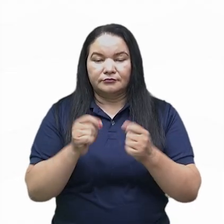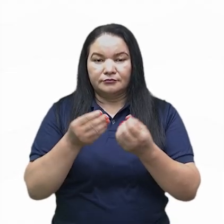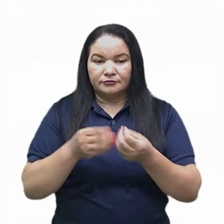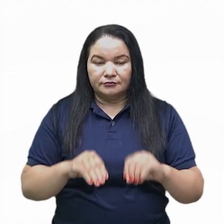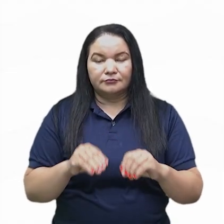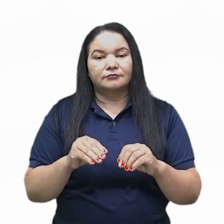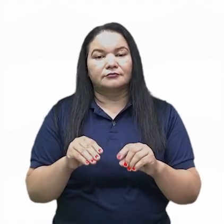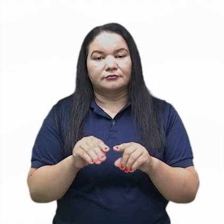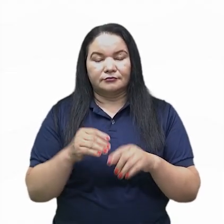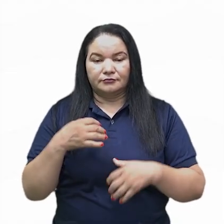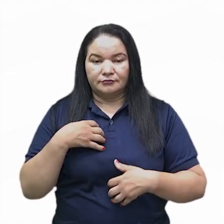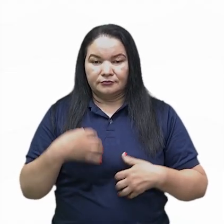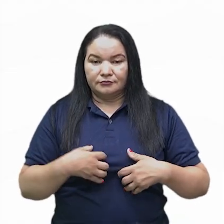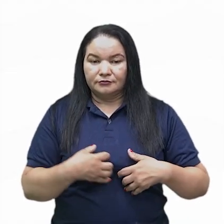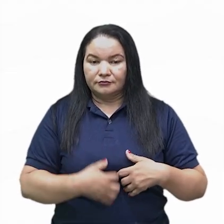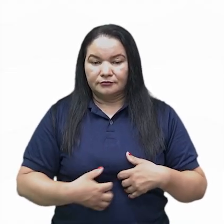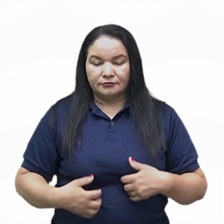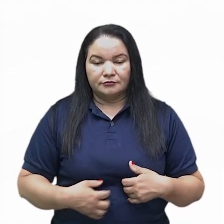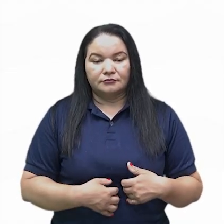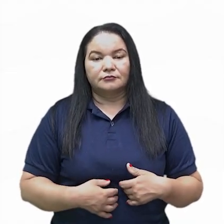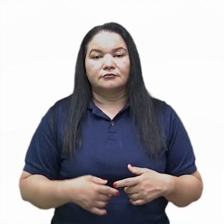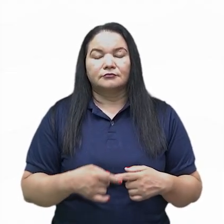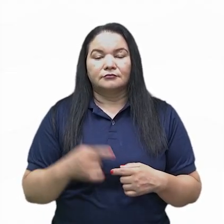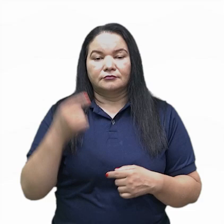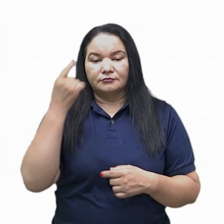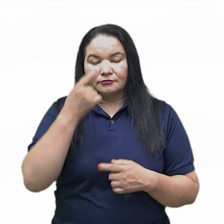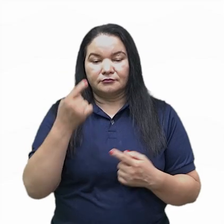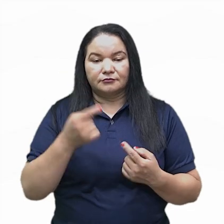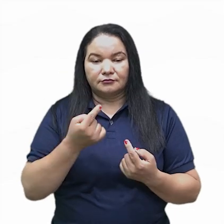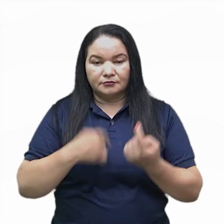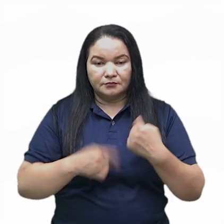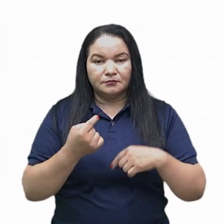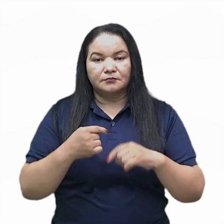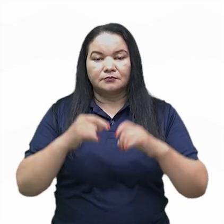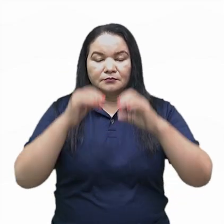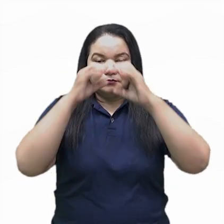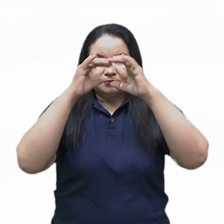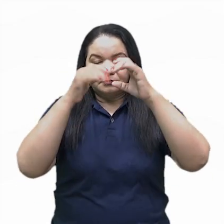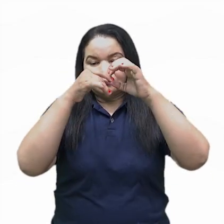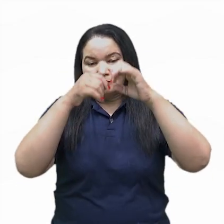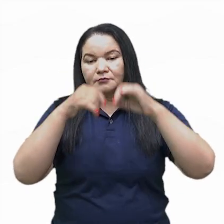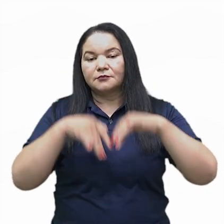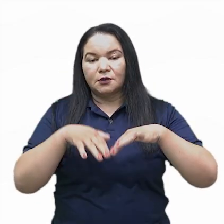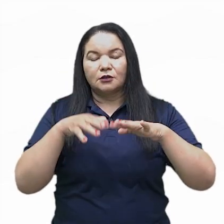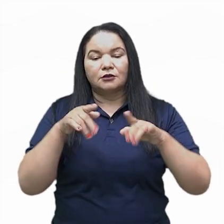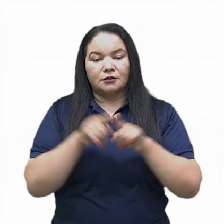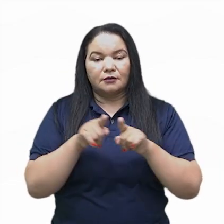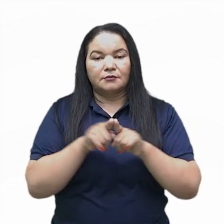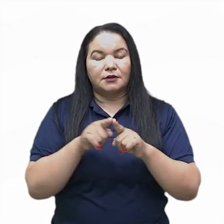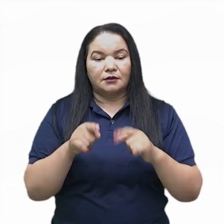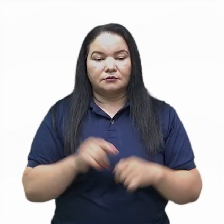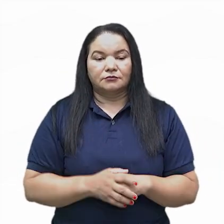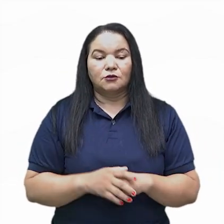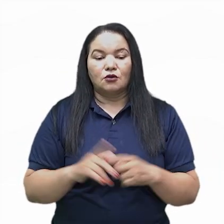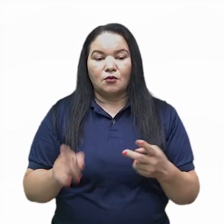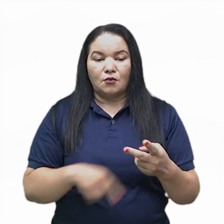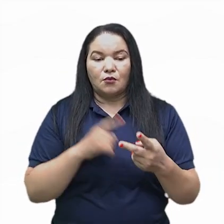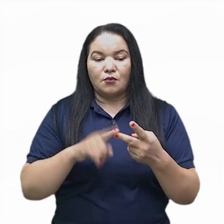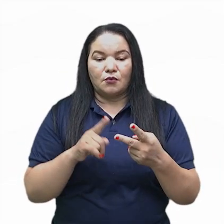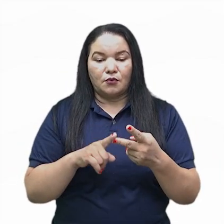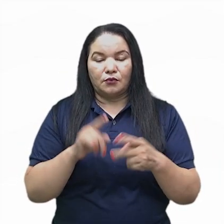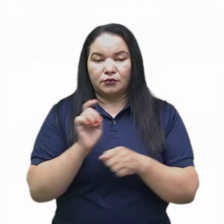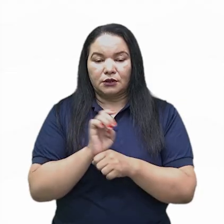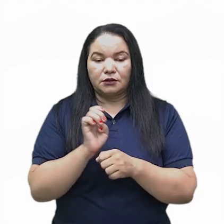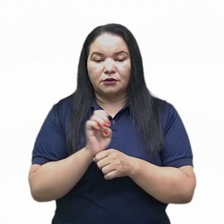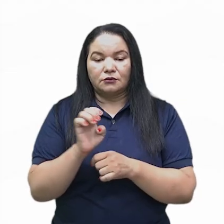danos aos órgãos, né, como olhos, sistema nervoso central também. E o etanol, que é uma substância parecida,